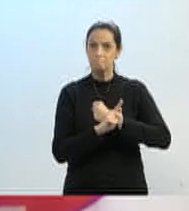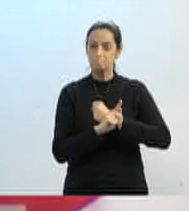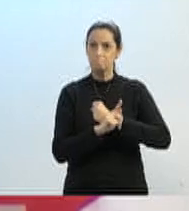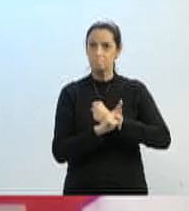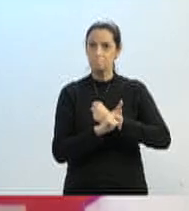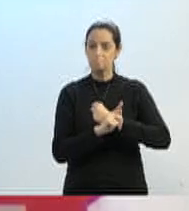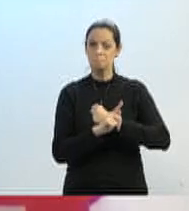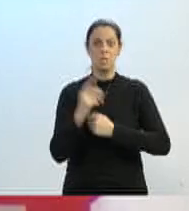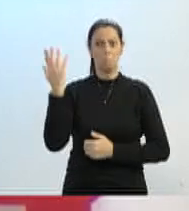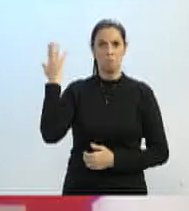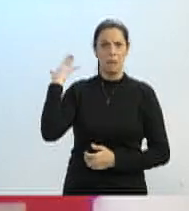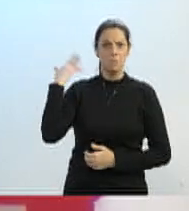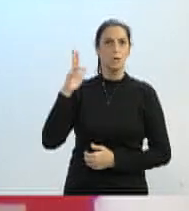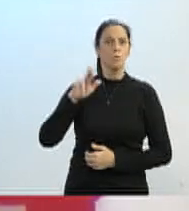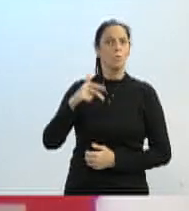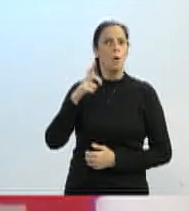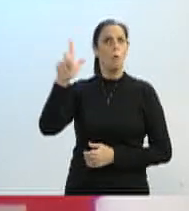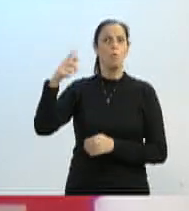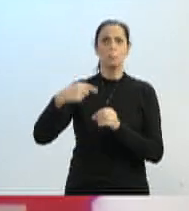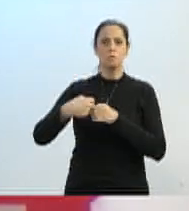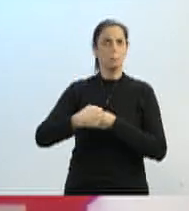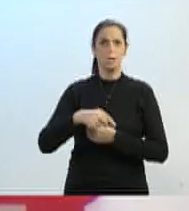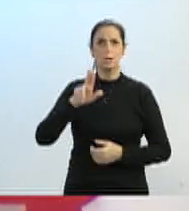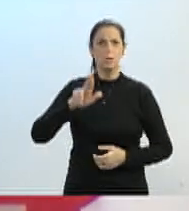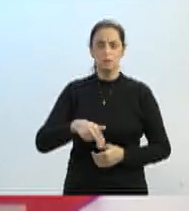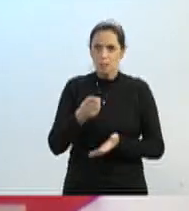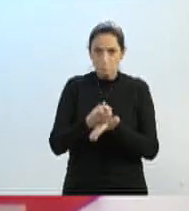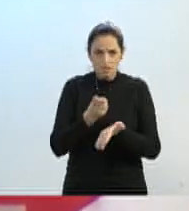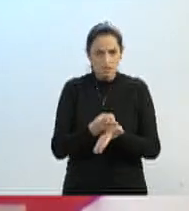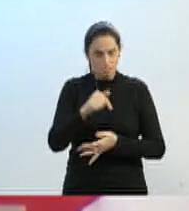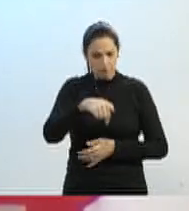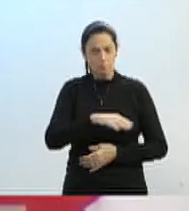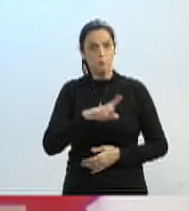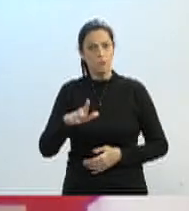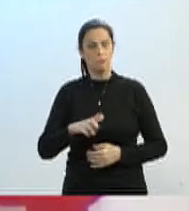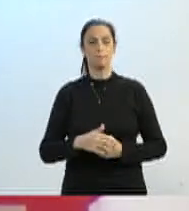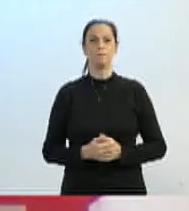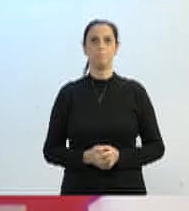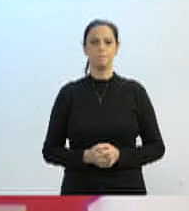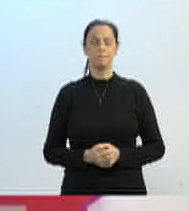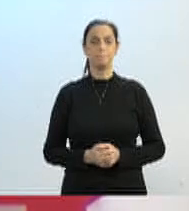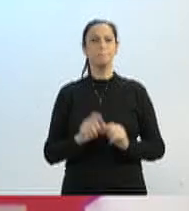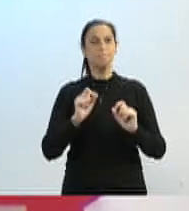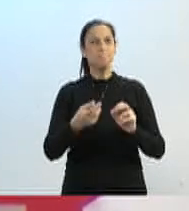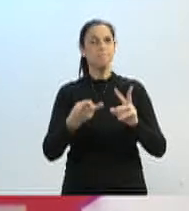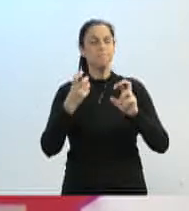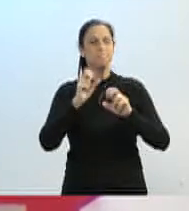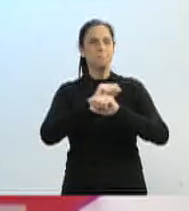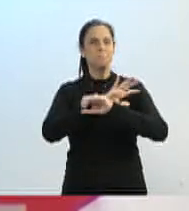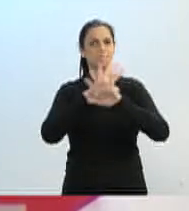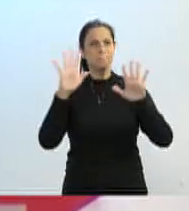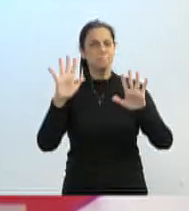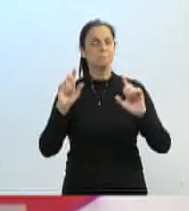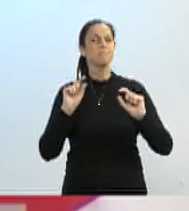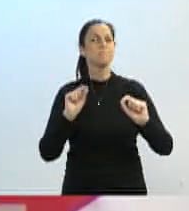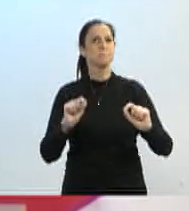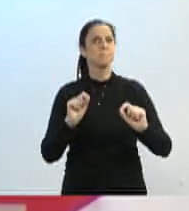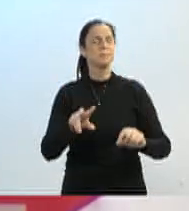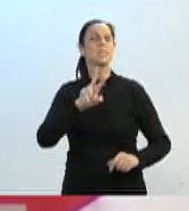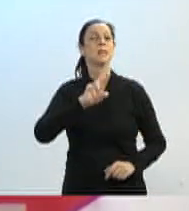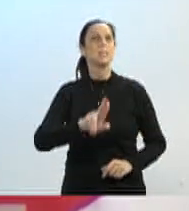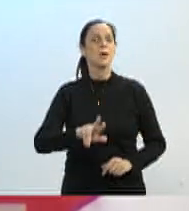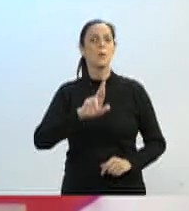nunca moraram em outro município. Nunca. O que está bem claro, colegas vereadores, é que não se trata de